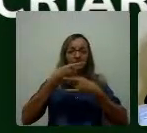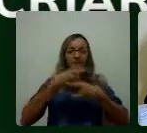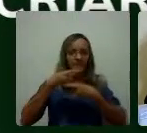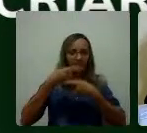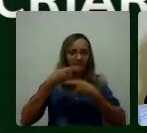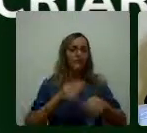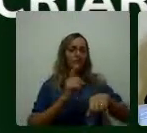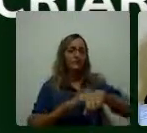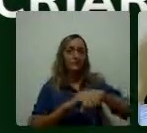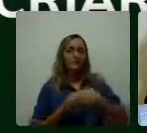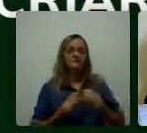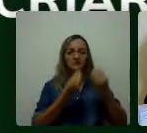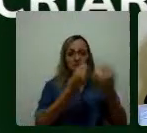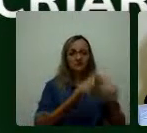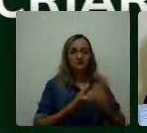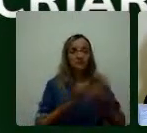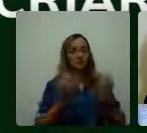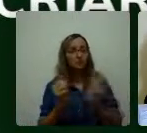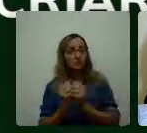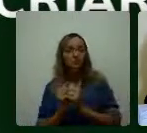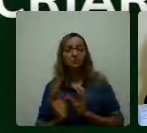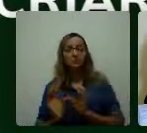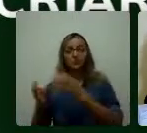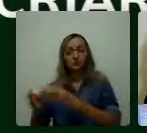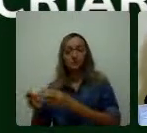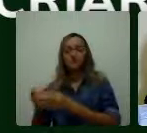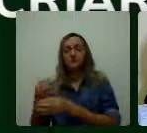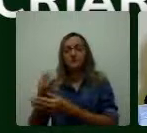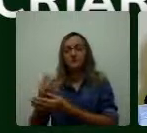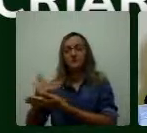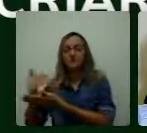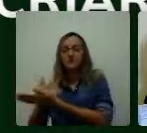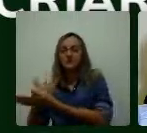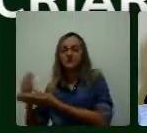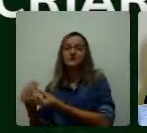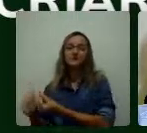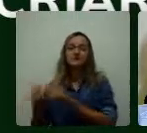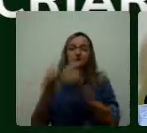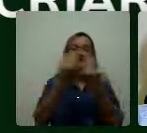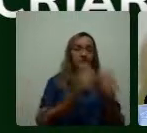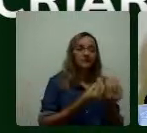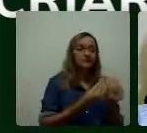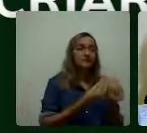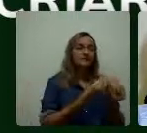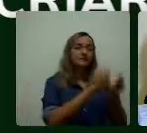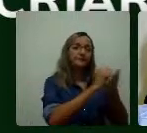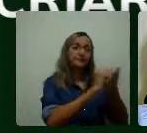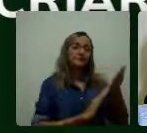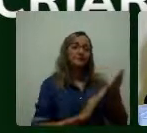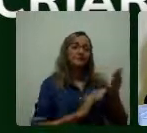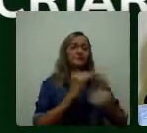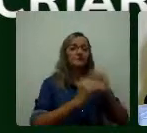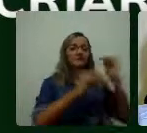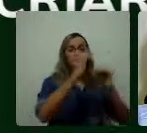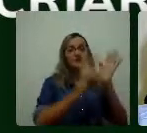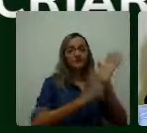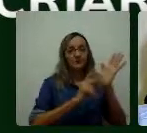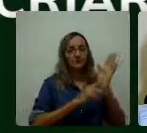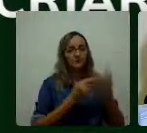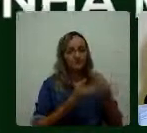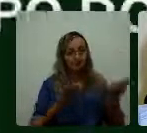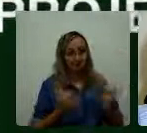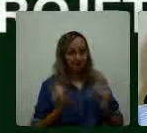tenha com o seu time ou insegurança que você esteja tendo, não desista. Chama a gente primeiro, que a gente vai te ajudar da melhor forma.